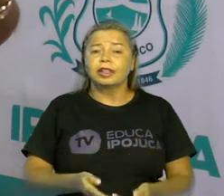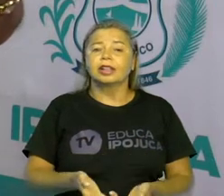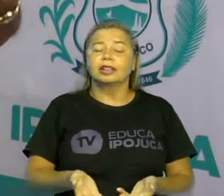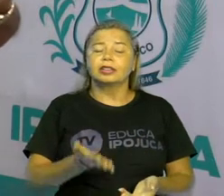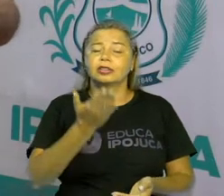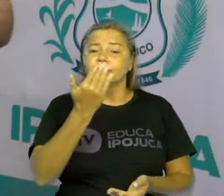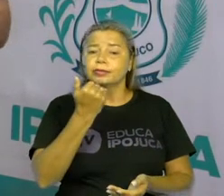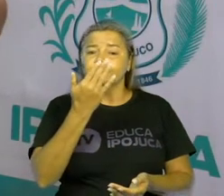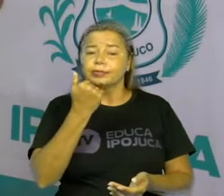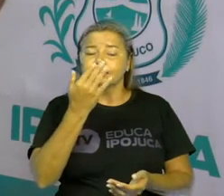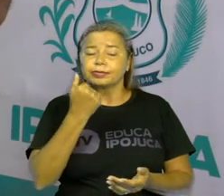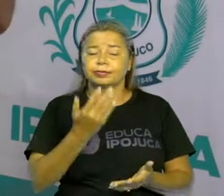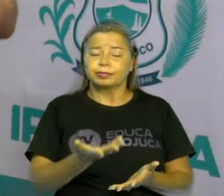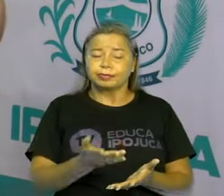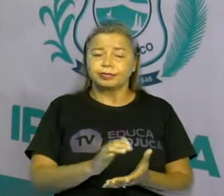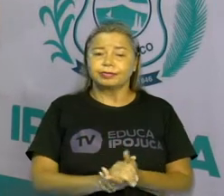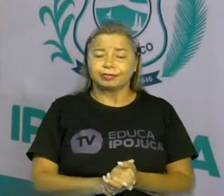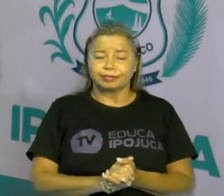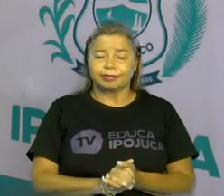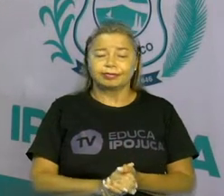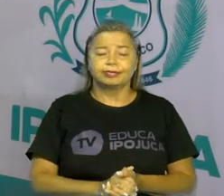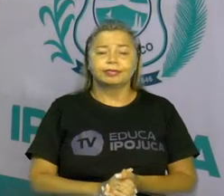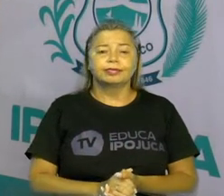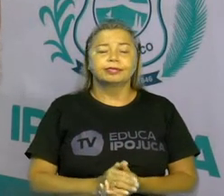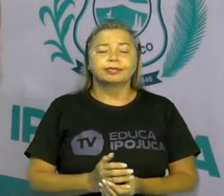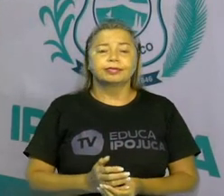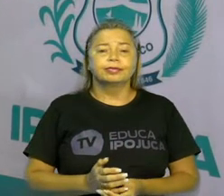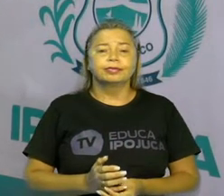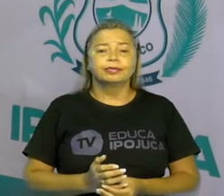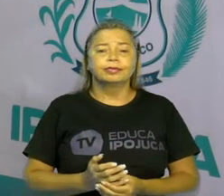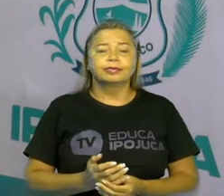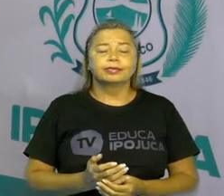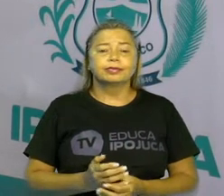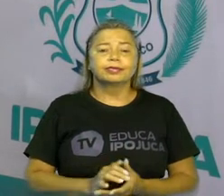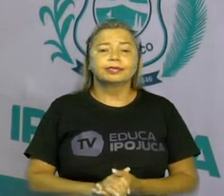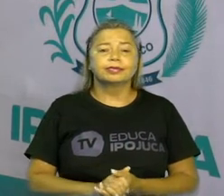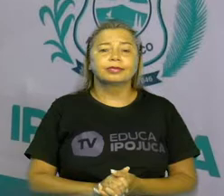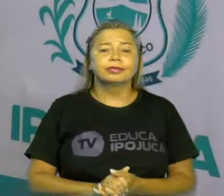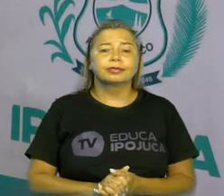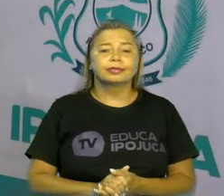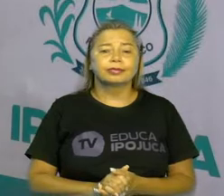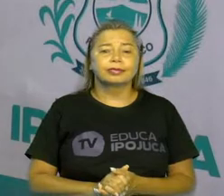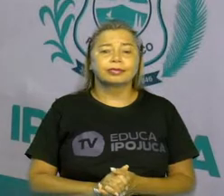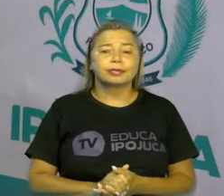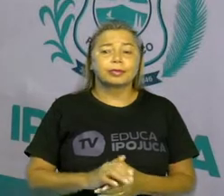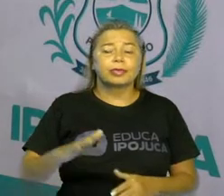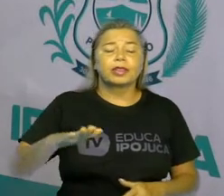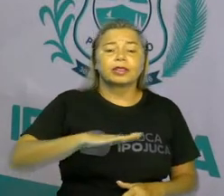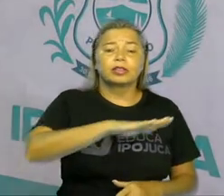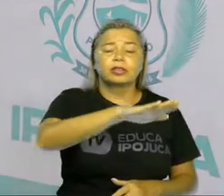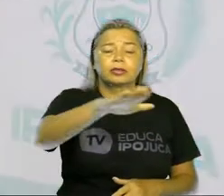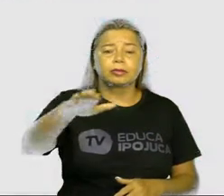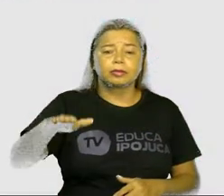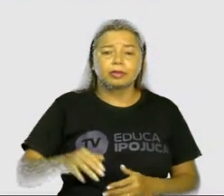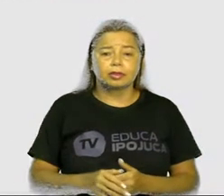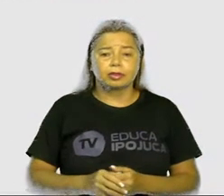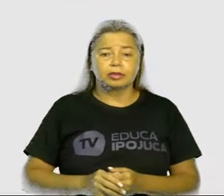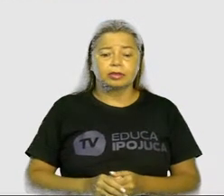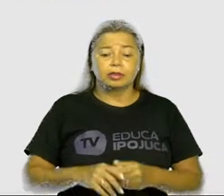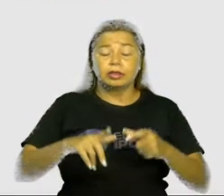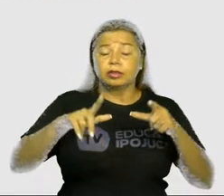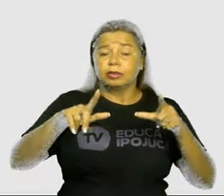nossas refeições. Muito bem. Bom, espaço é o local onde